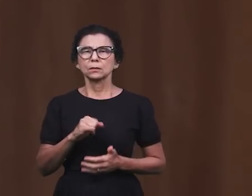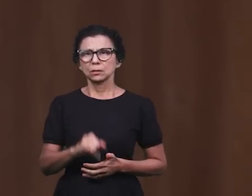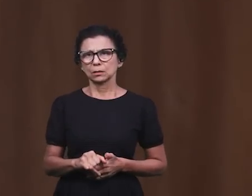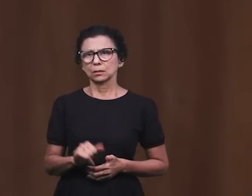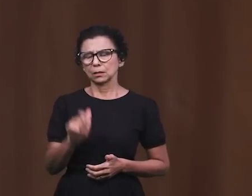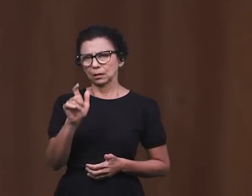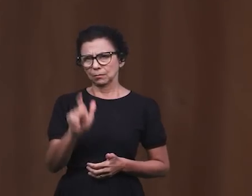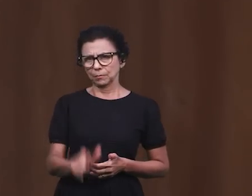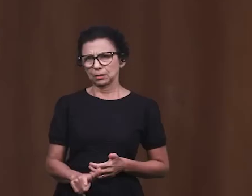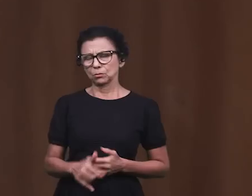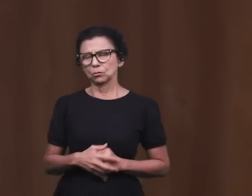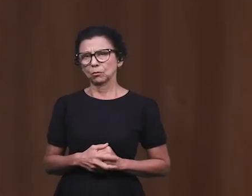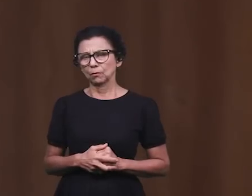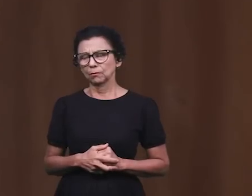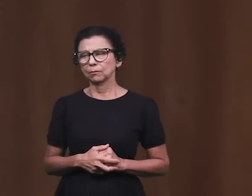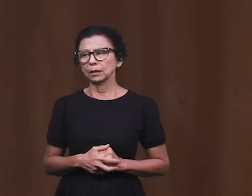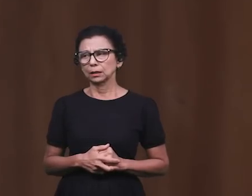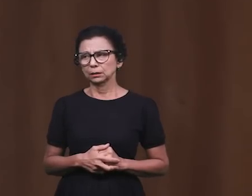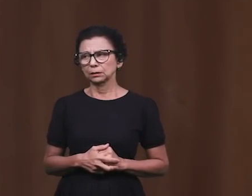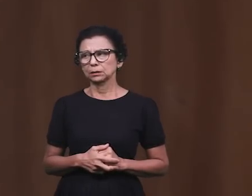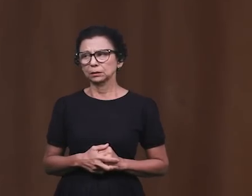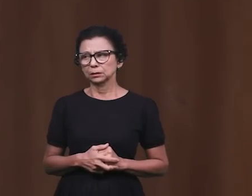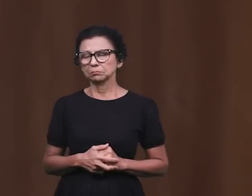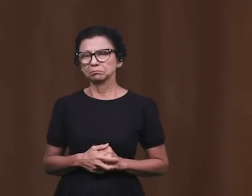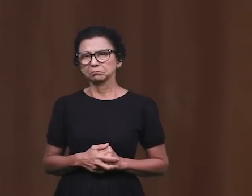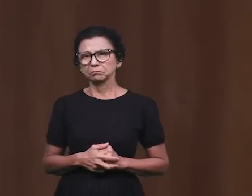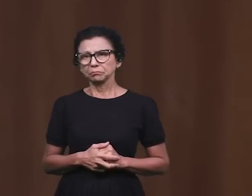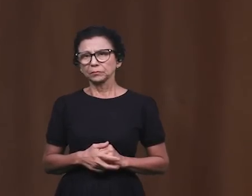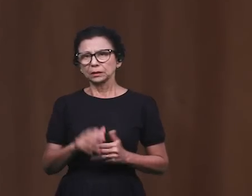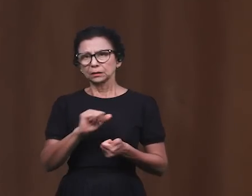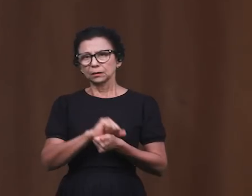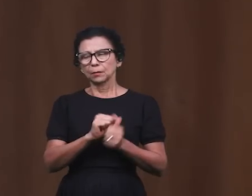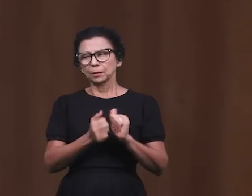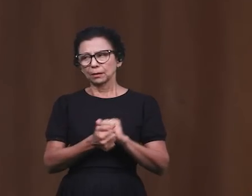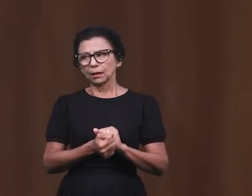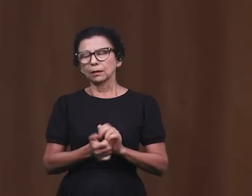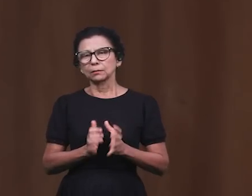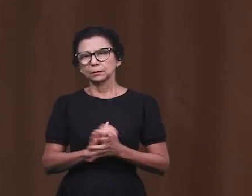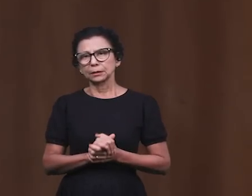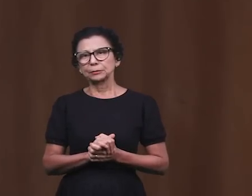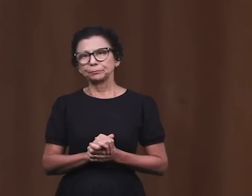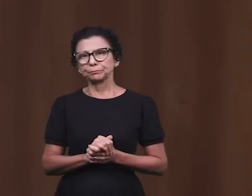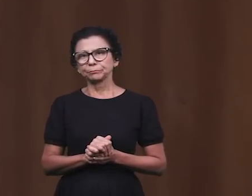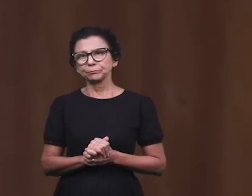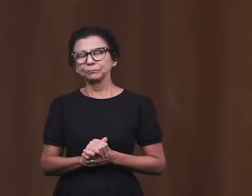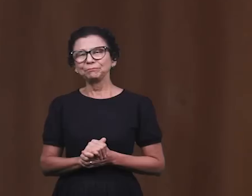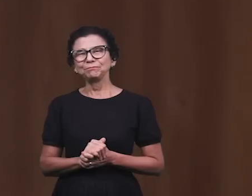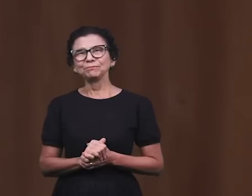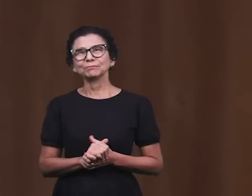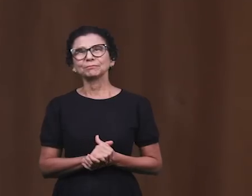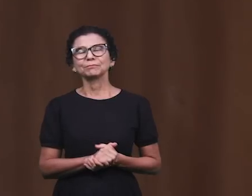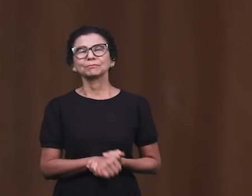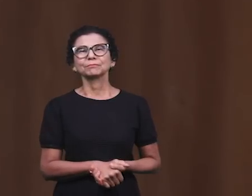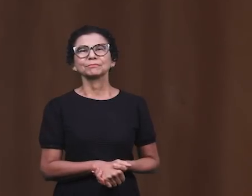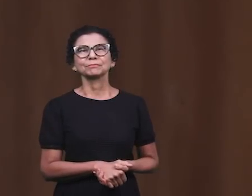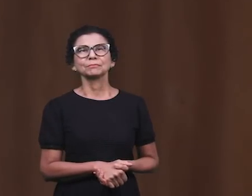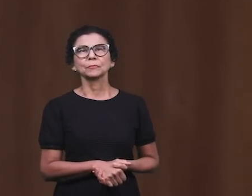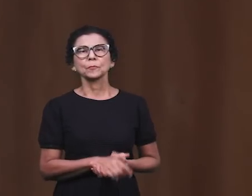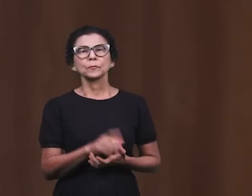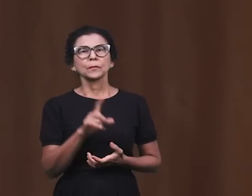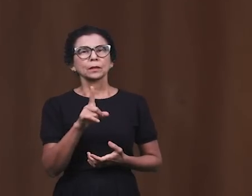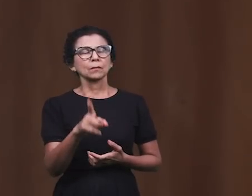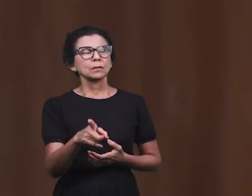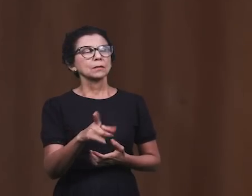pessoa ela vai se enquadrar dentro daquele objetivo ali, que é o louvor, que é a adoração ao Senhor. Uhum. Você fala